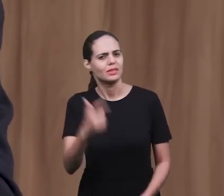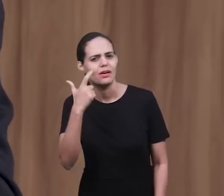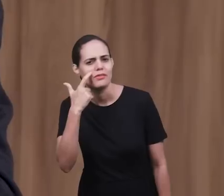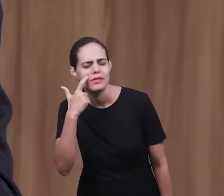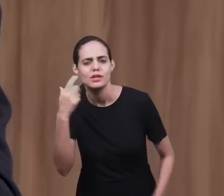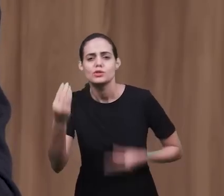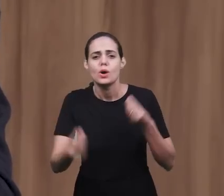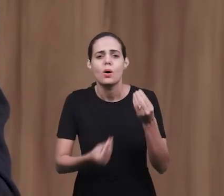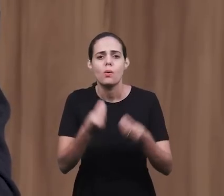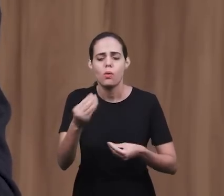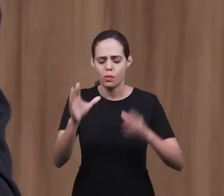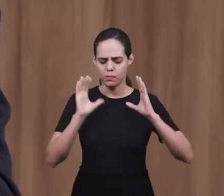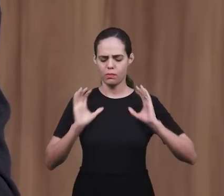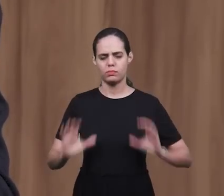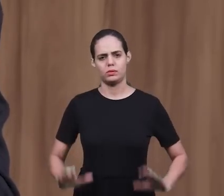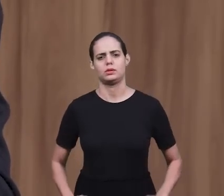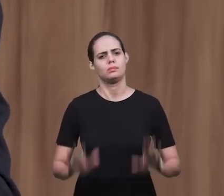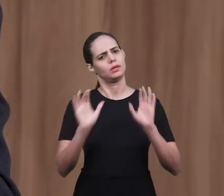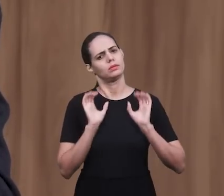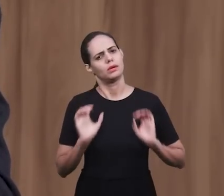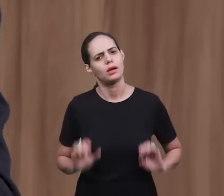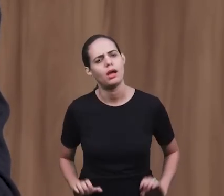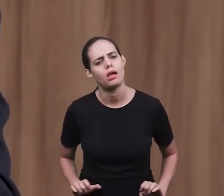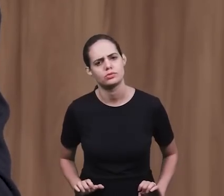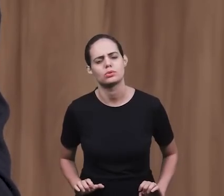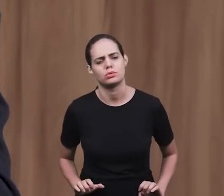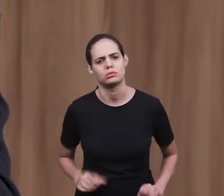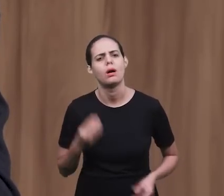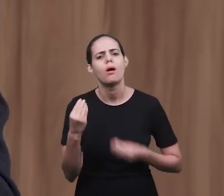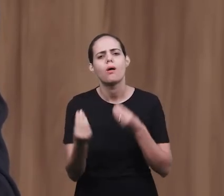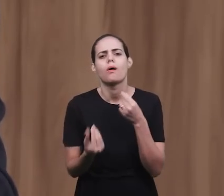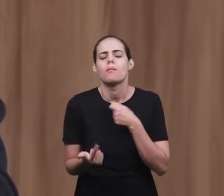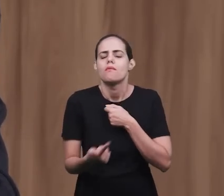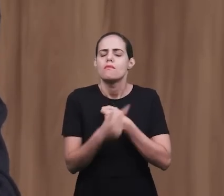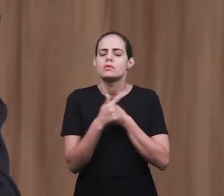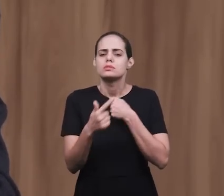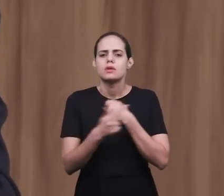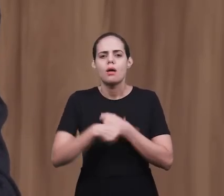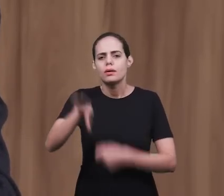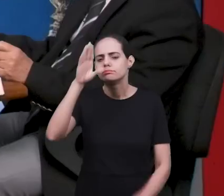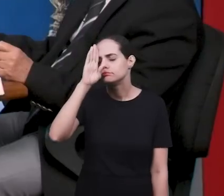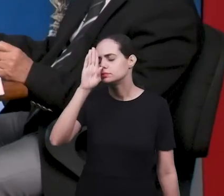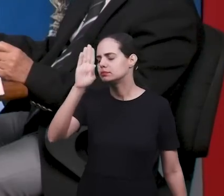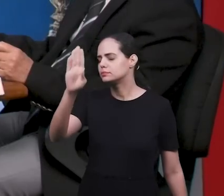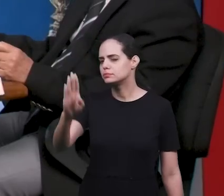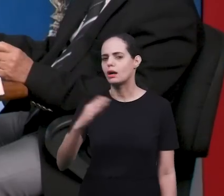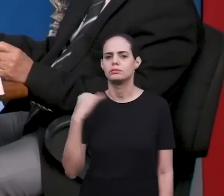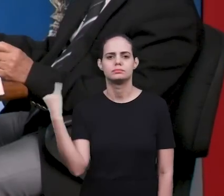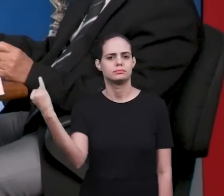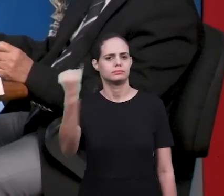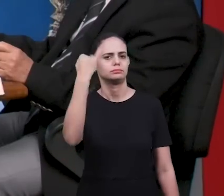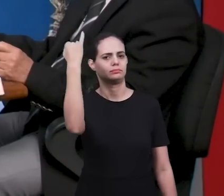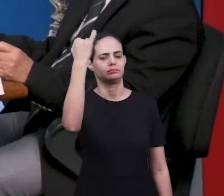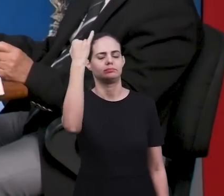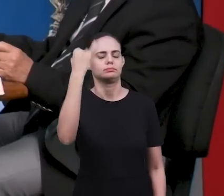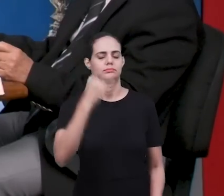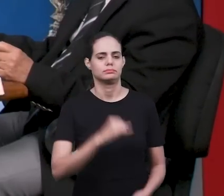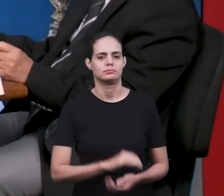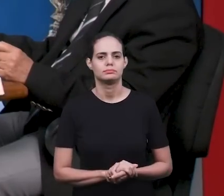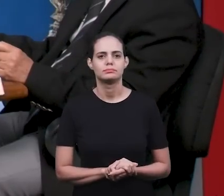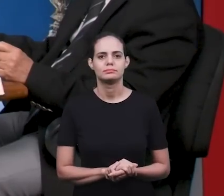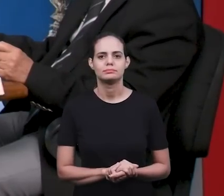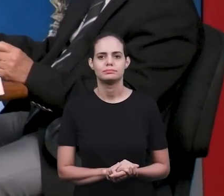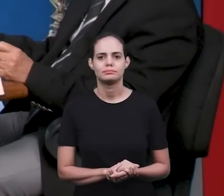do comportamento ético nosso como pastor, é fundamental esse aspecto. E nós